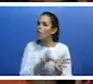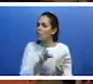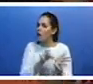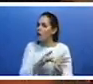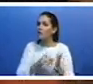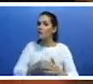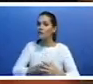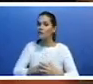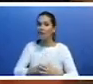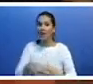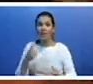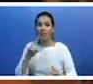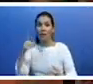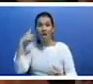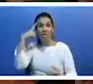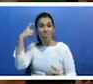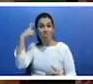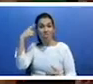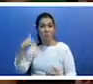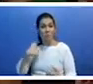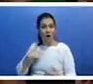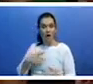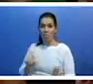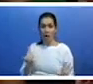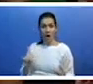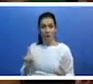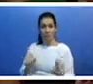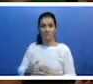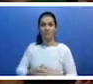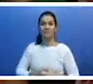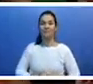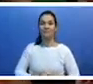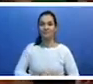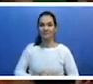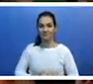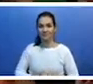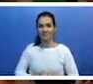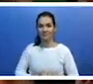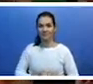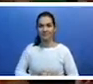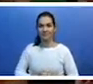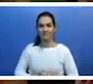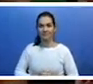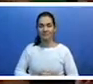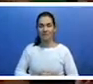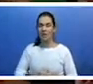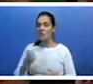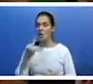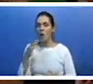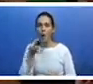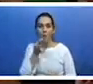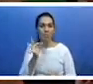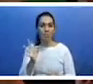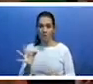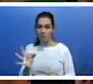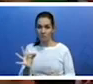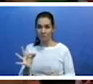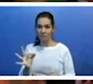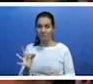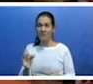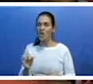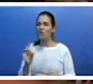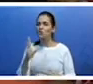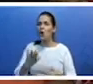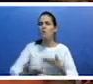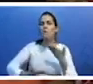não foi invenção, né? Não foi de acordo com a minha criatividade, de acordo com a minha opinião pessoal. Não, você vai